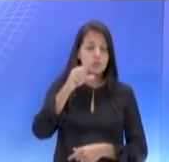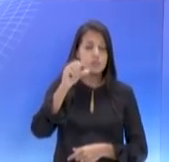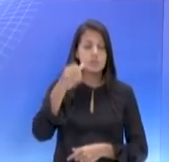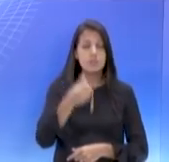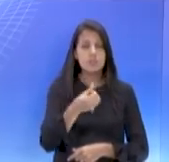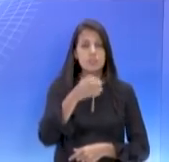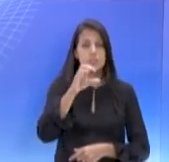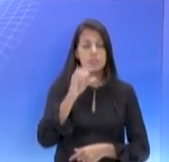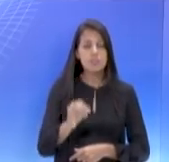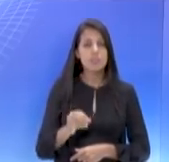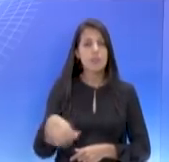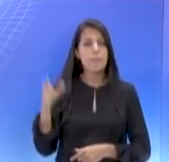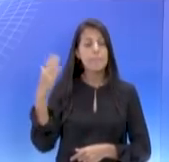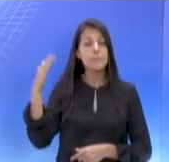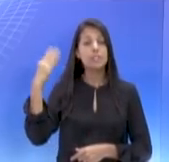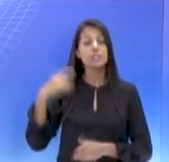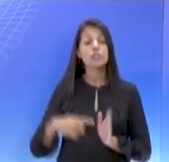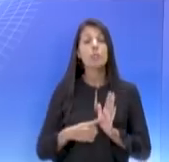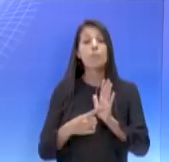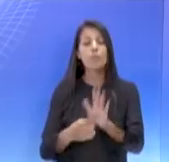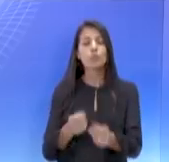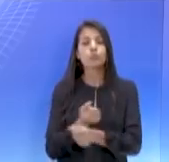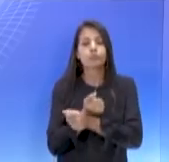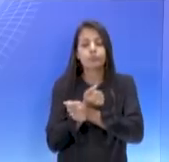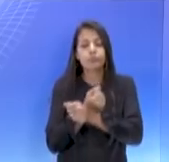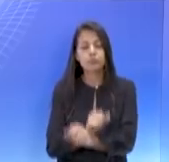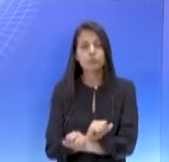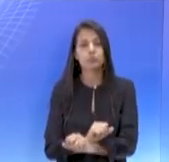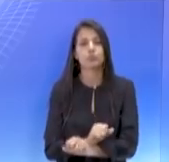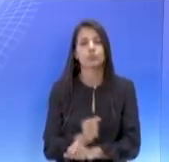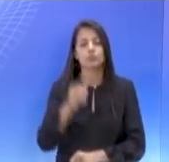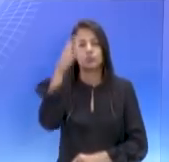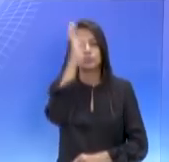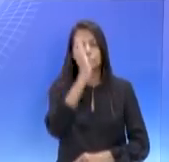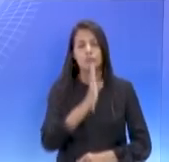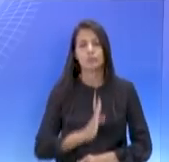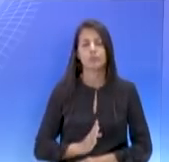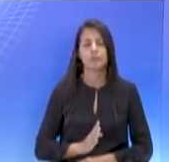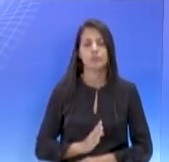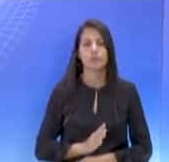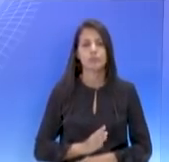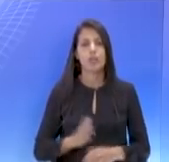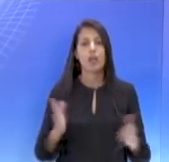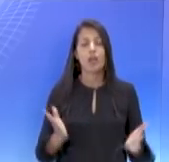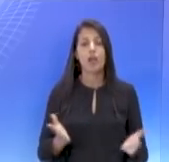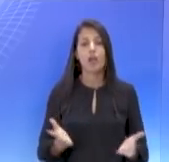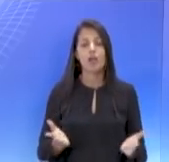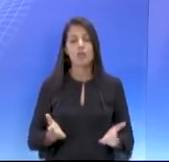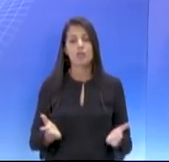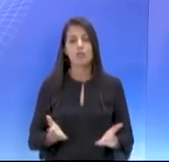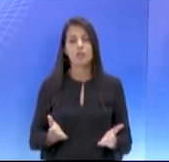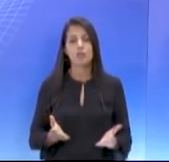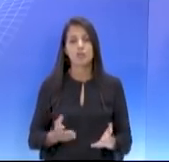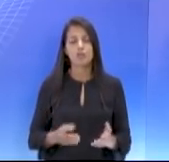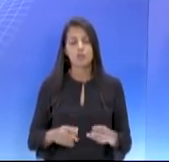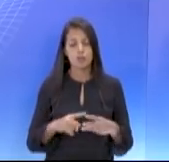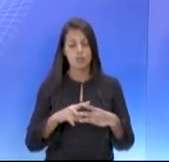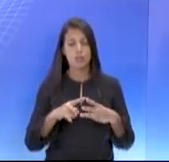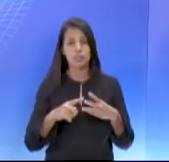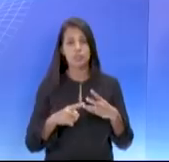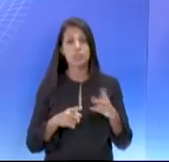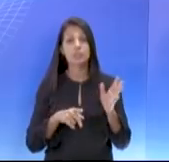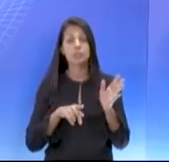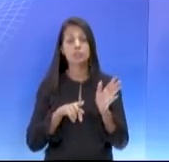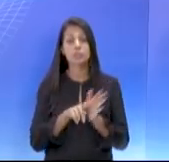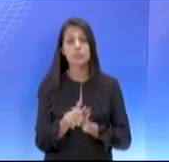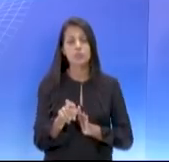e reafirmando que é o século XIX, é o indício da cultura escravista no Brasil, ao expressar a. Agora,